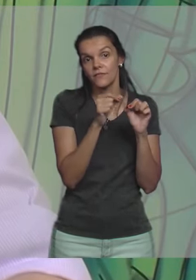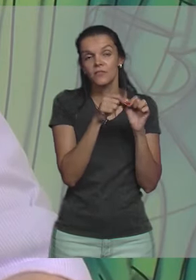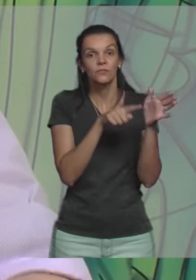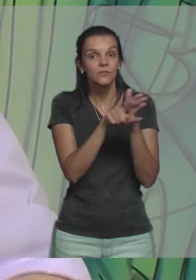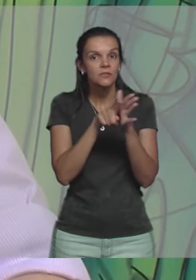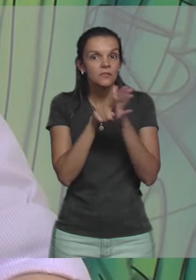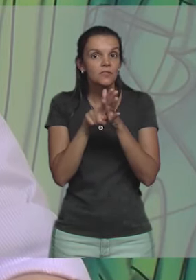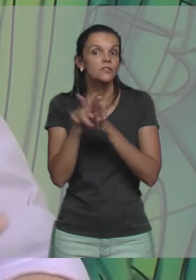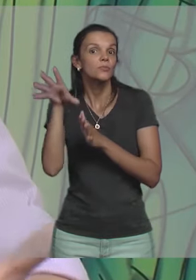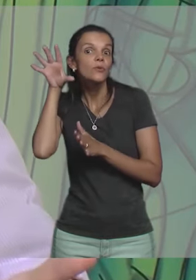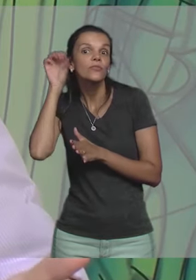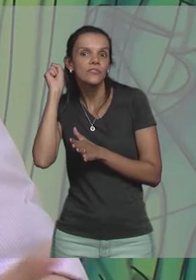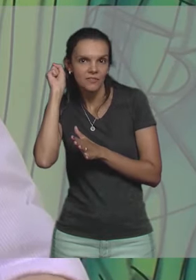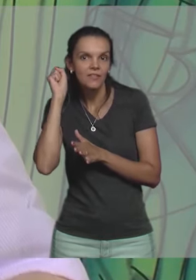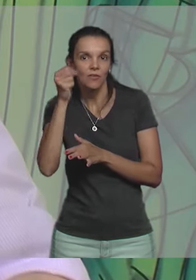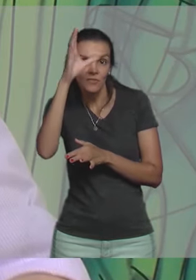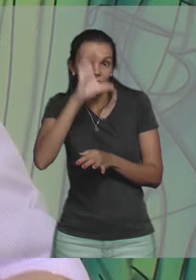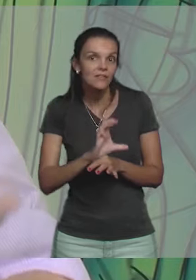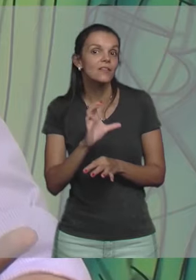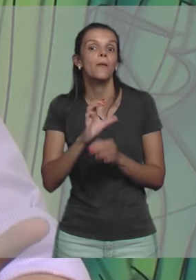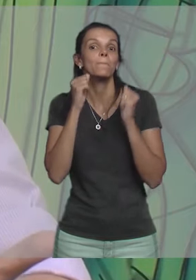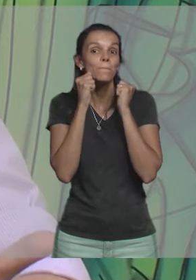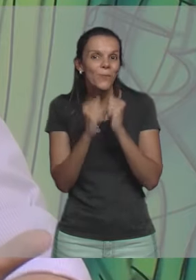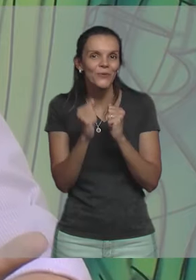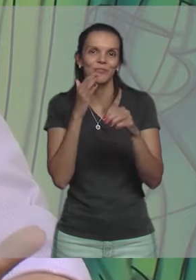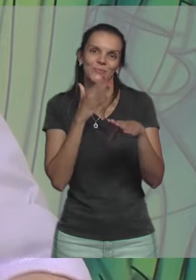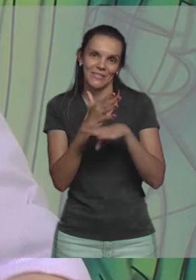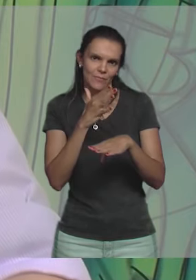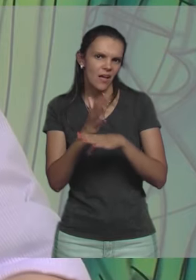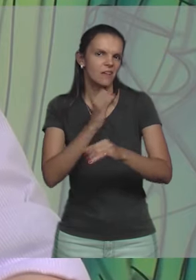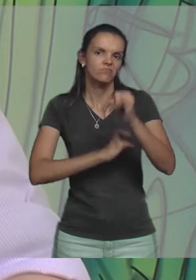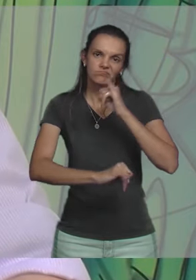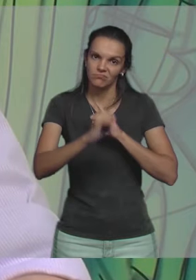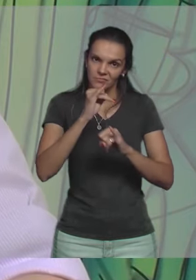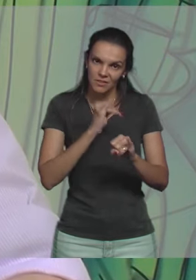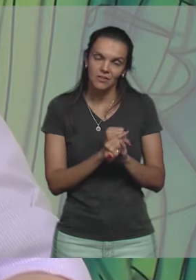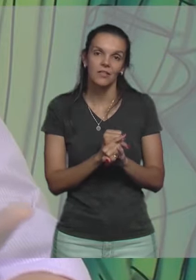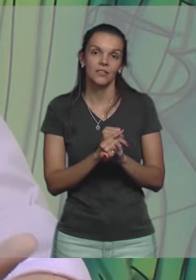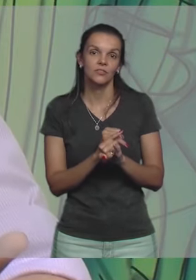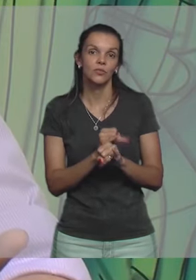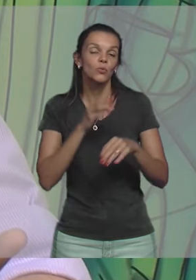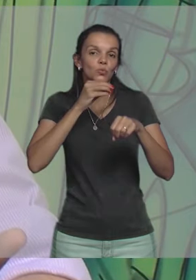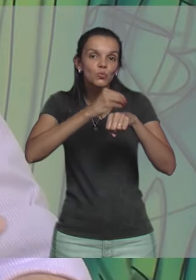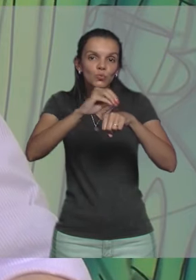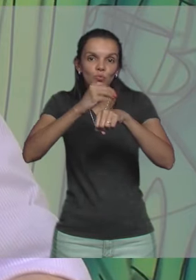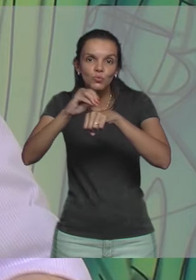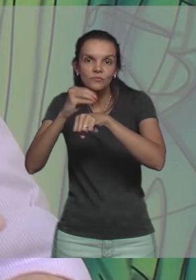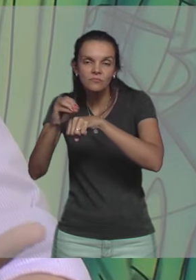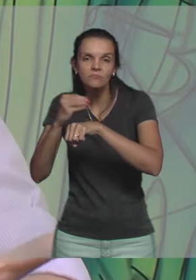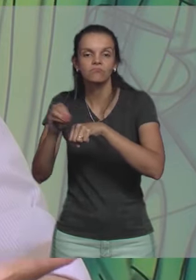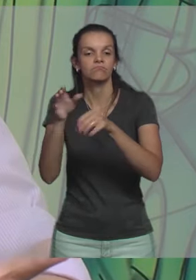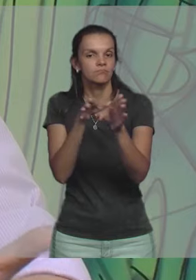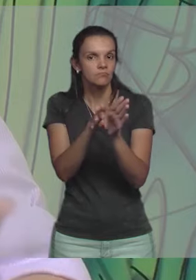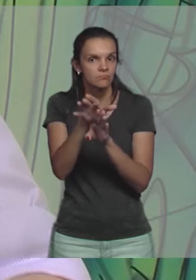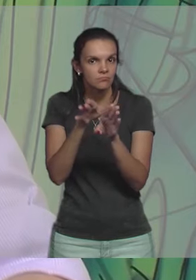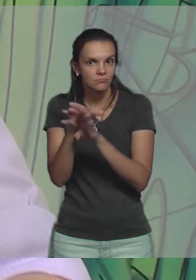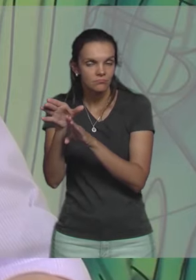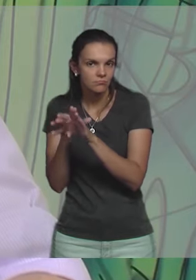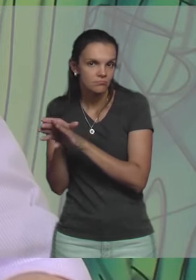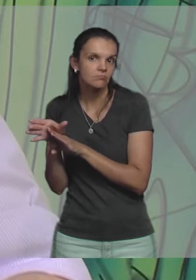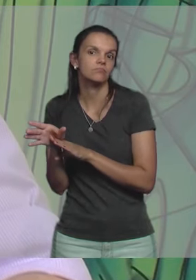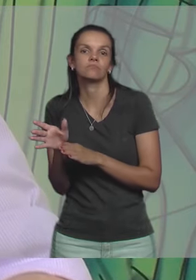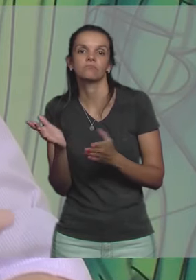para ouvir a comunidade. O cidadão deve e pode participar até pela internet, com as suas sugestões, com as suas colaborações,